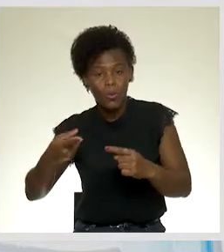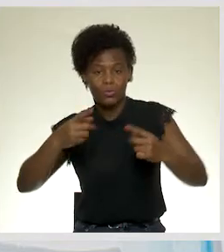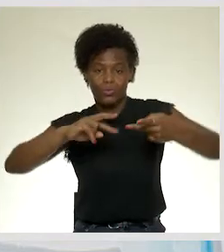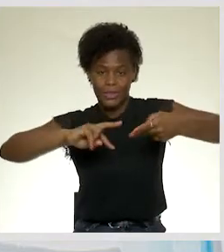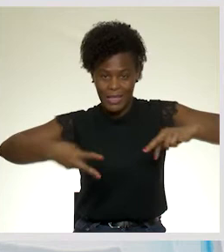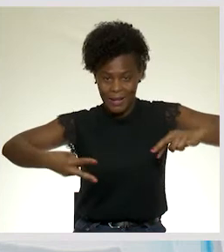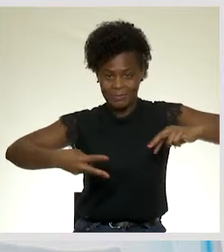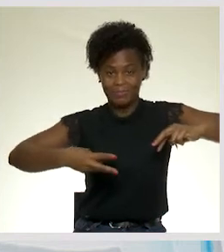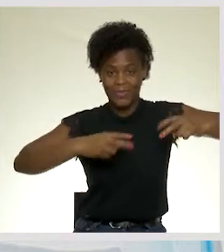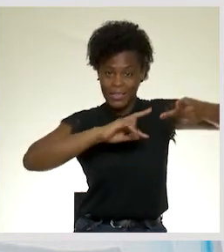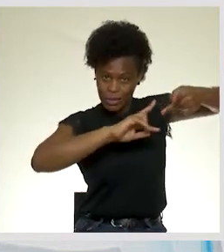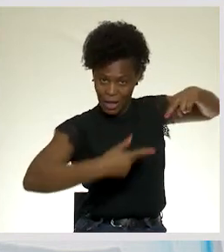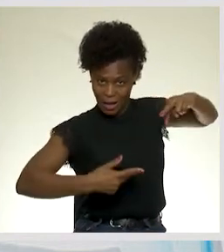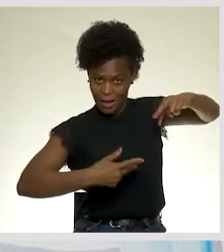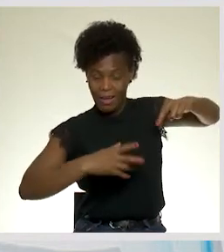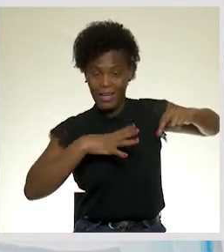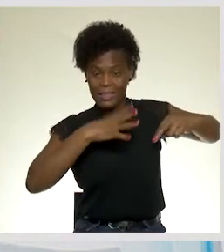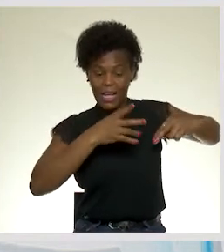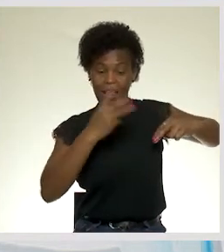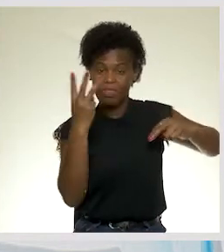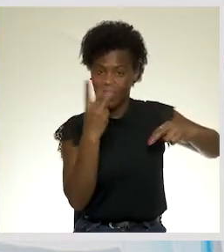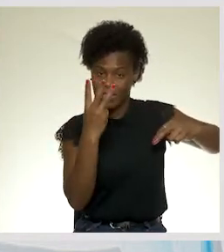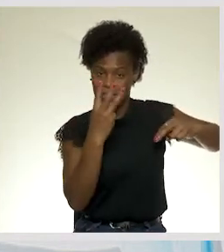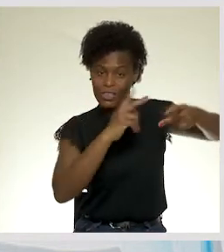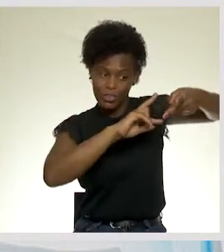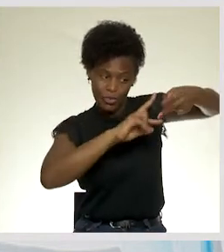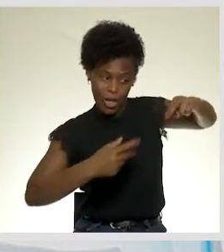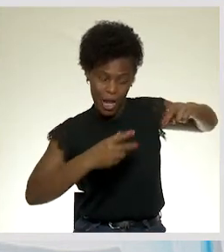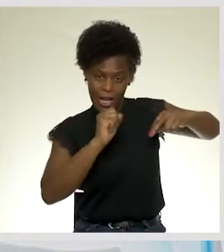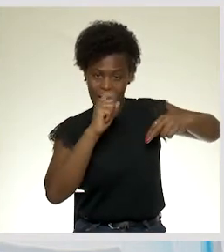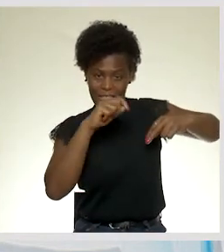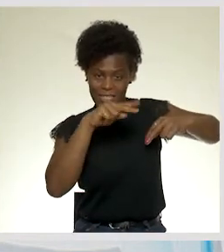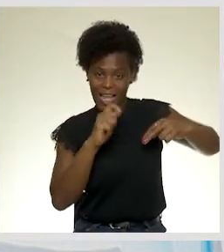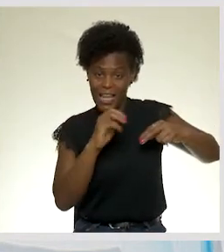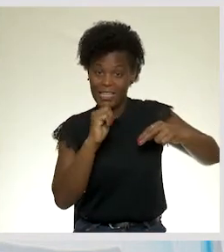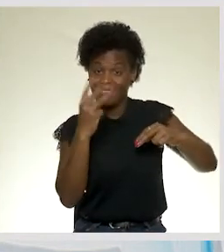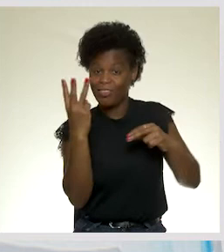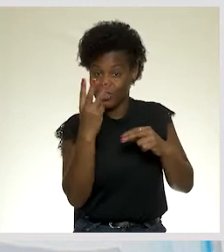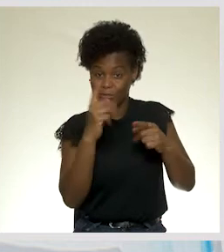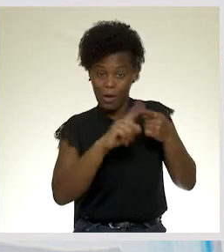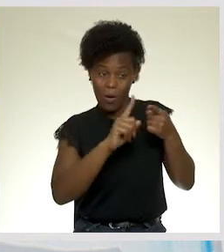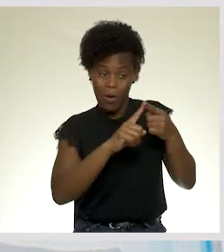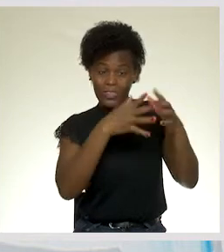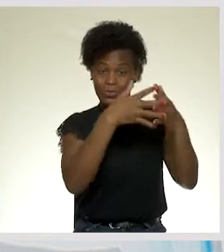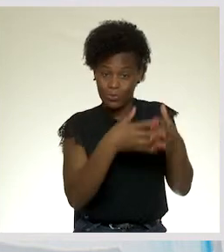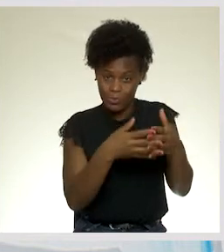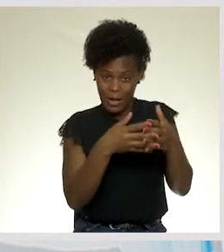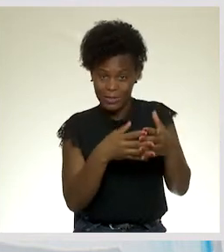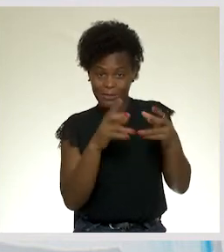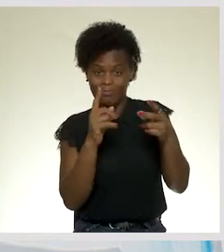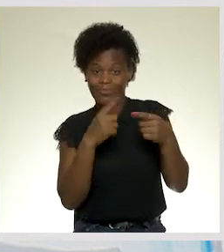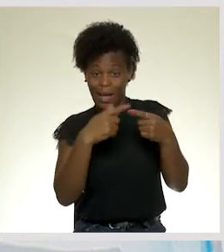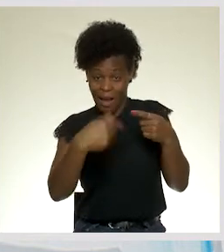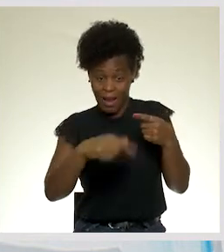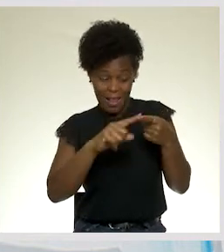Ou seja, nós aqui temos 3 tipos de genes. Temos genes que são genes estruturais, genes que